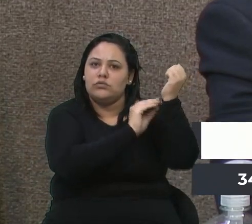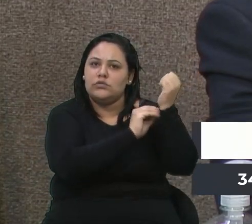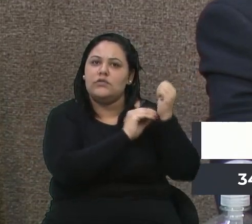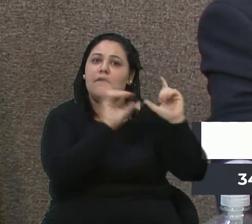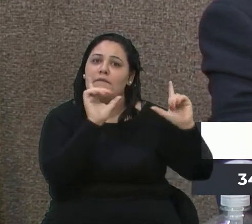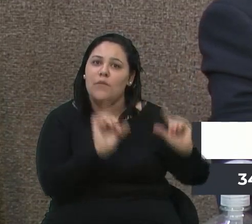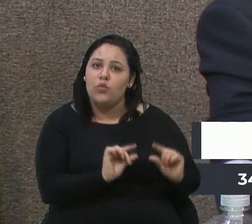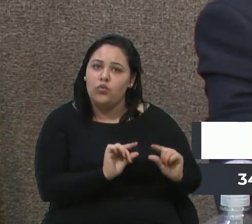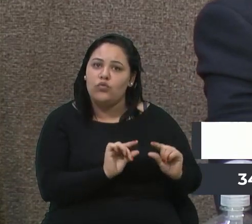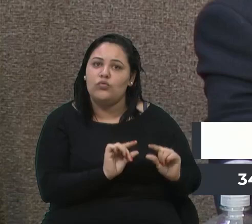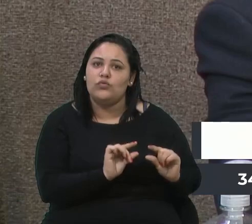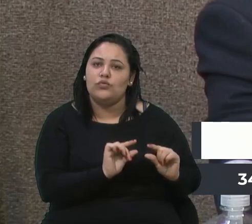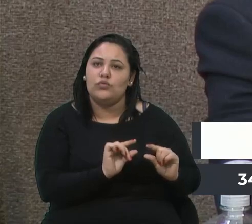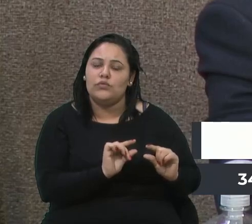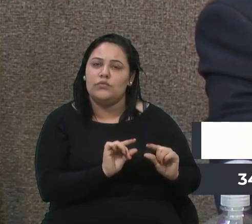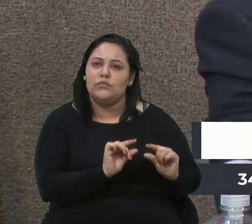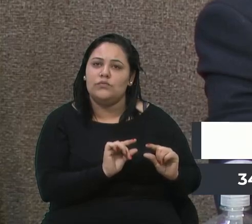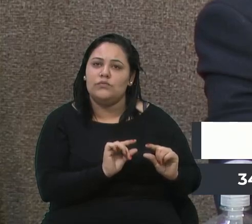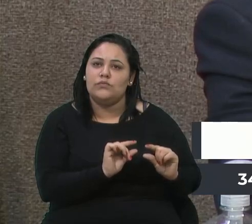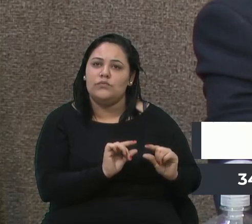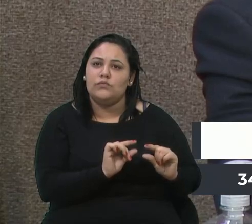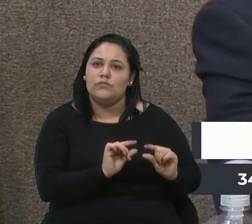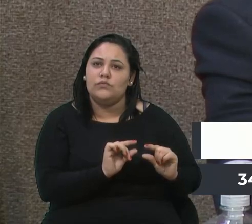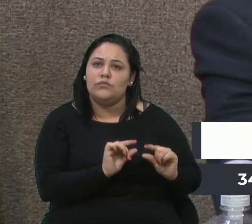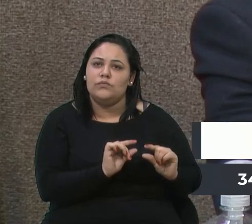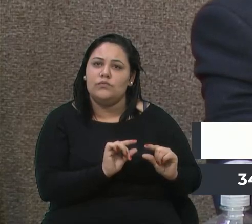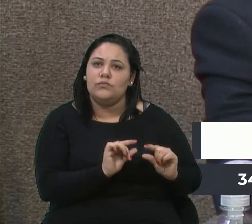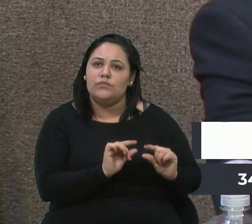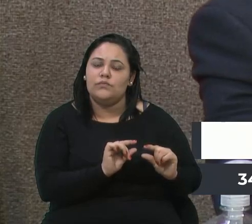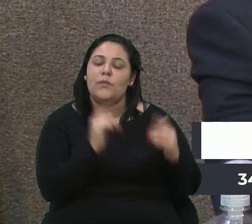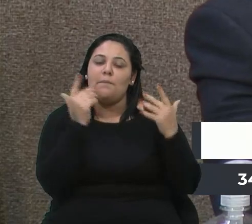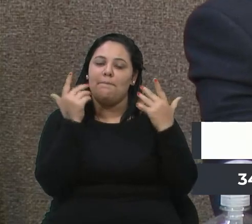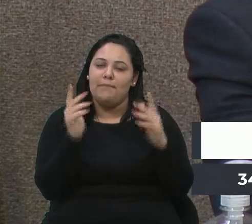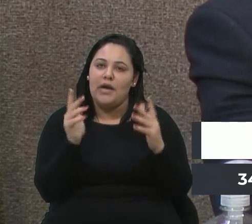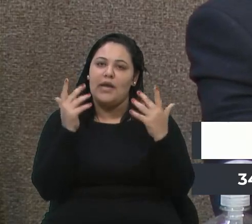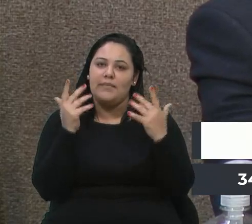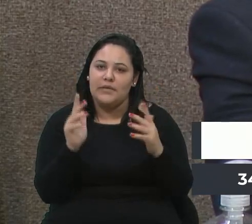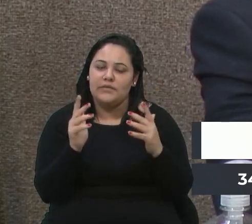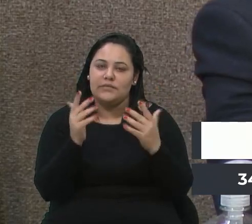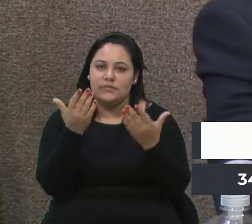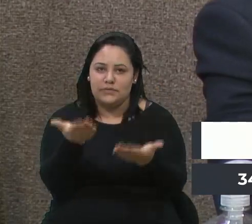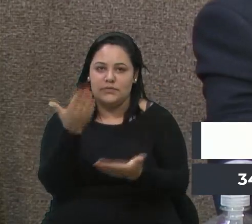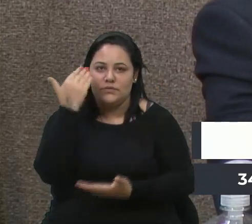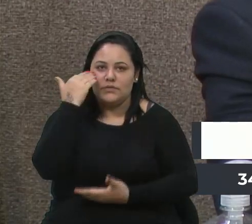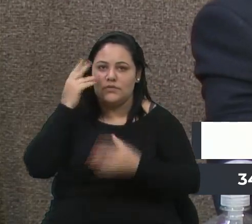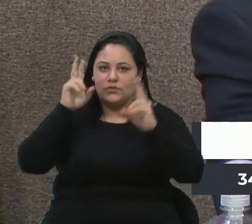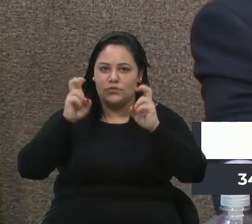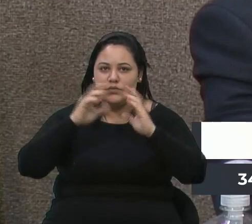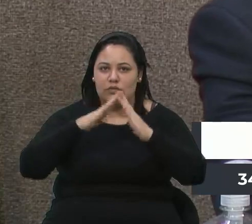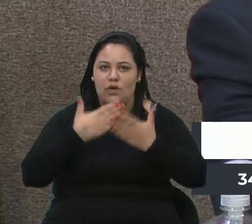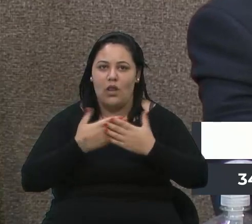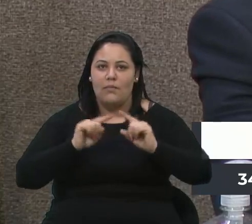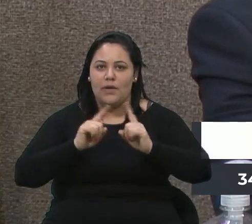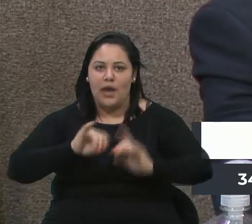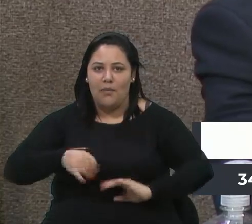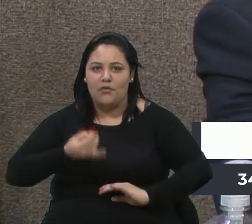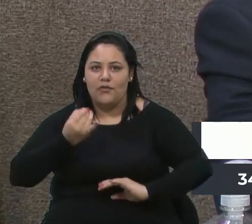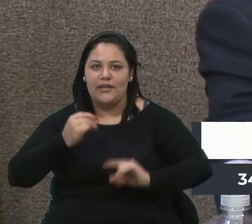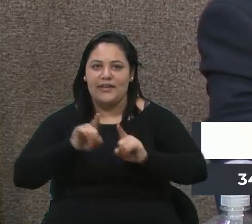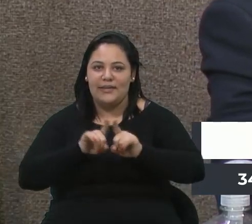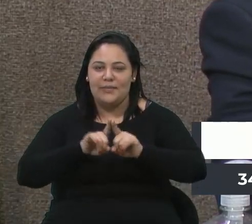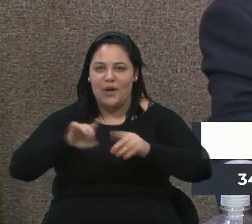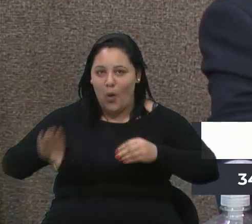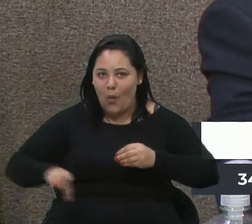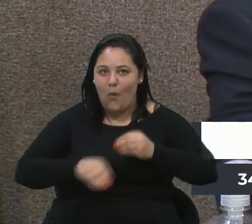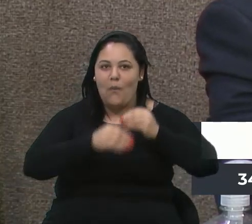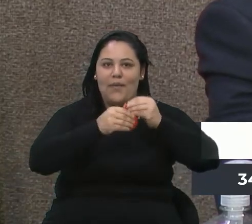ou minimize, né? Então, parabéns aí. Eu sei que o seu assunto era escola, mas aproveitei o embalo aí da